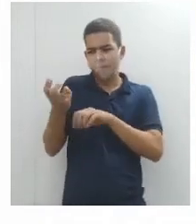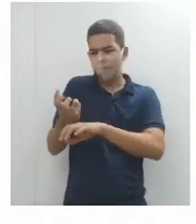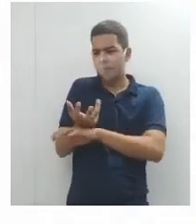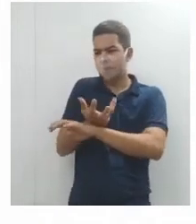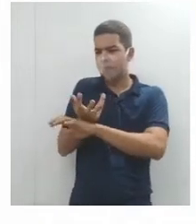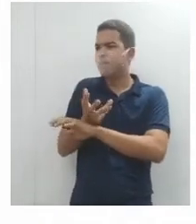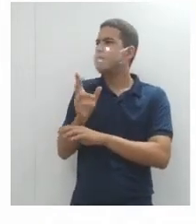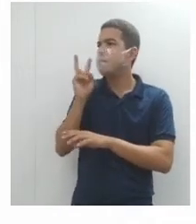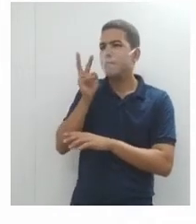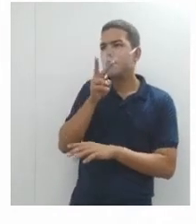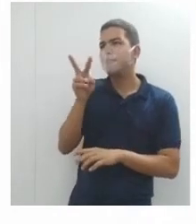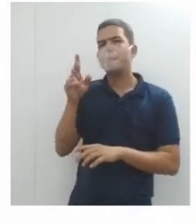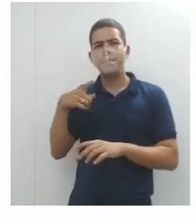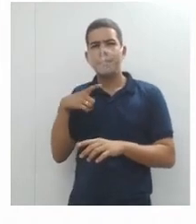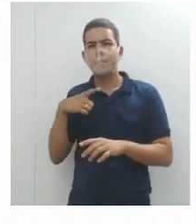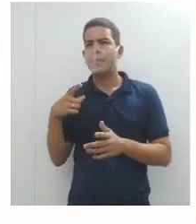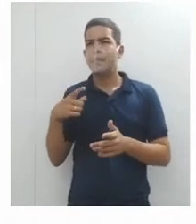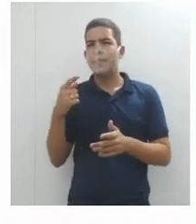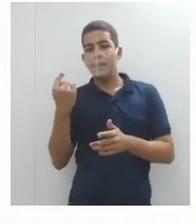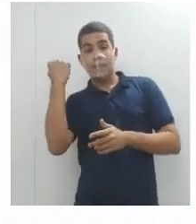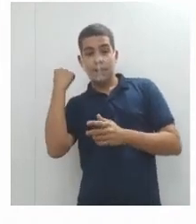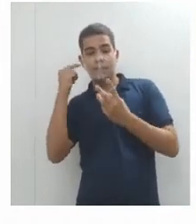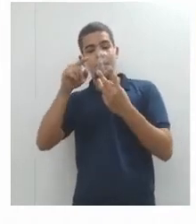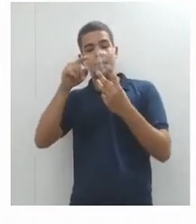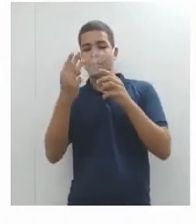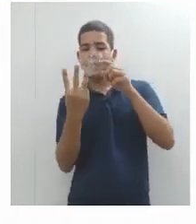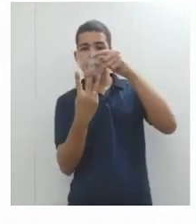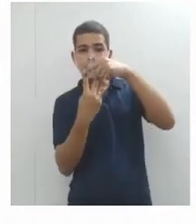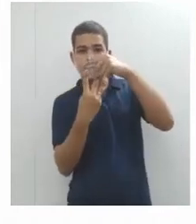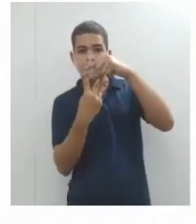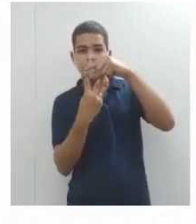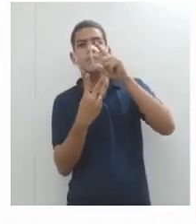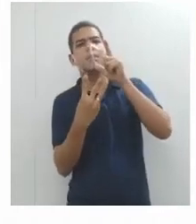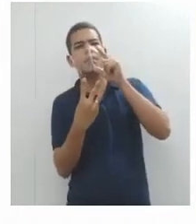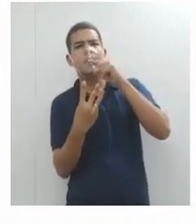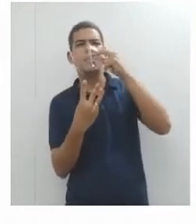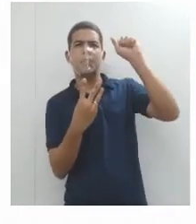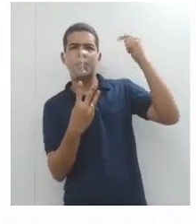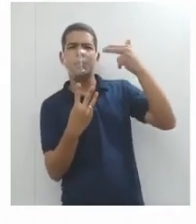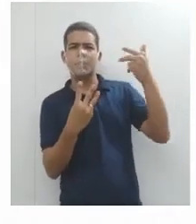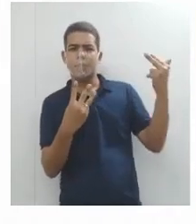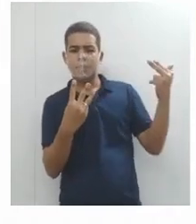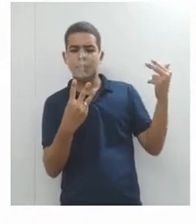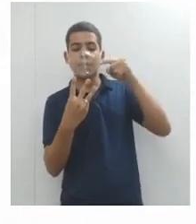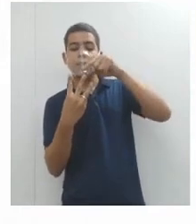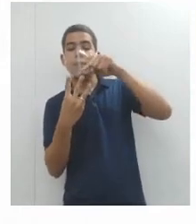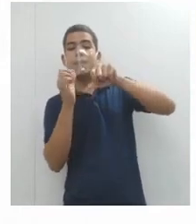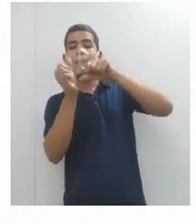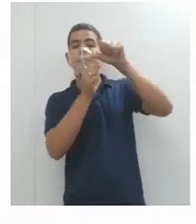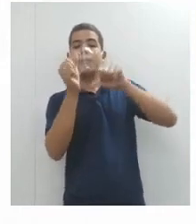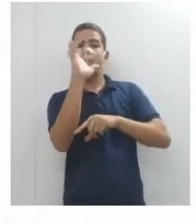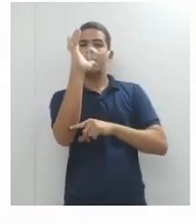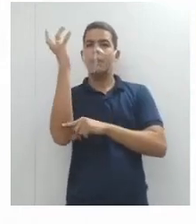Nós temos aí não a água, guarda-sol, sol, nuvem. Nós temos uma árvore, nós temos um